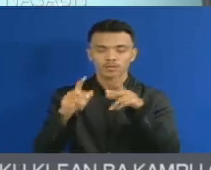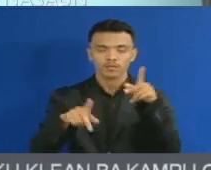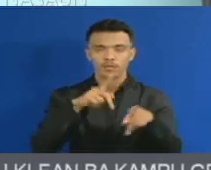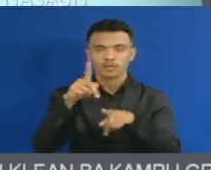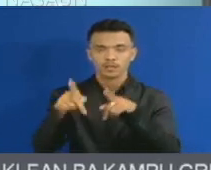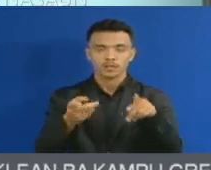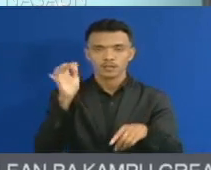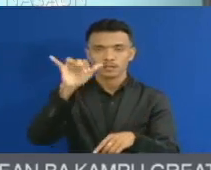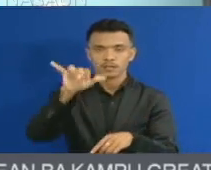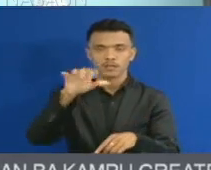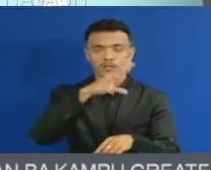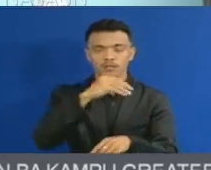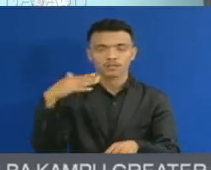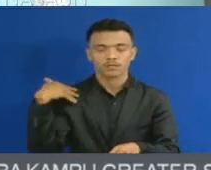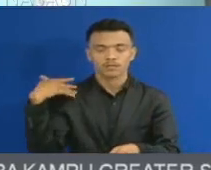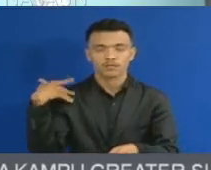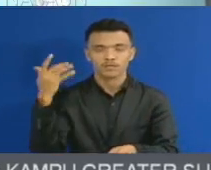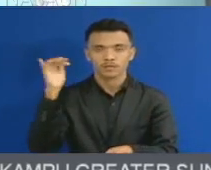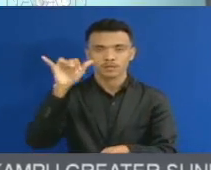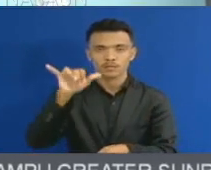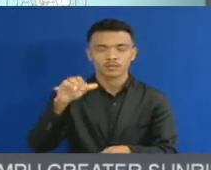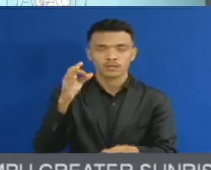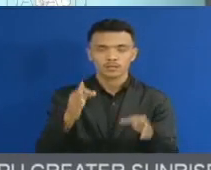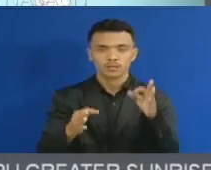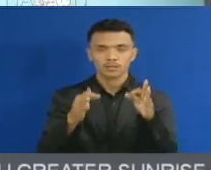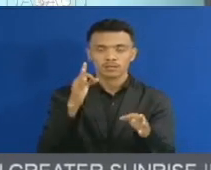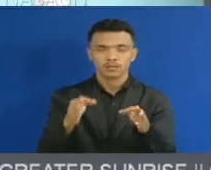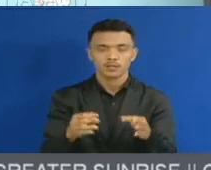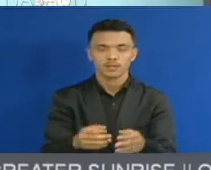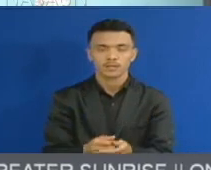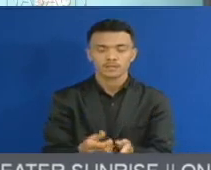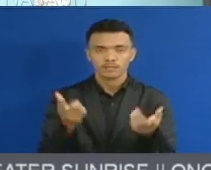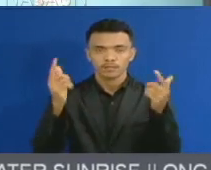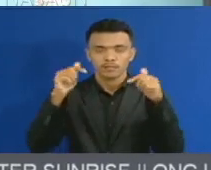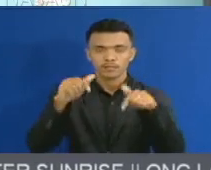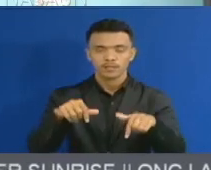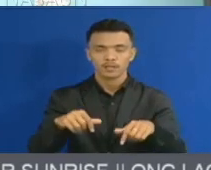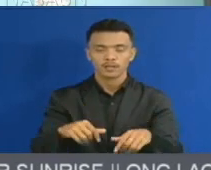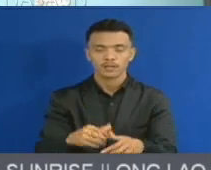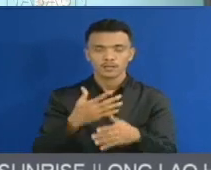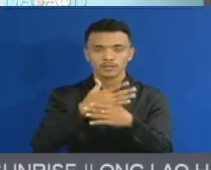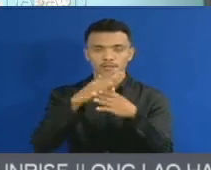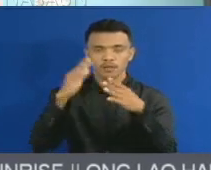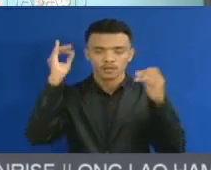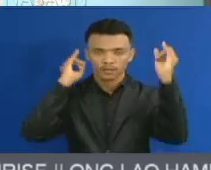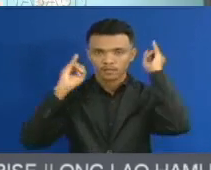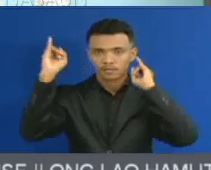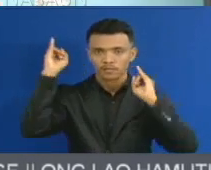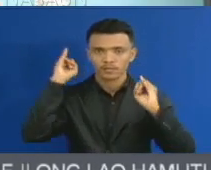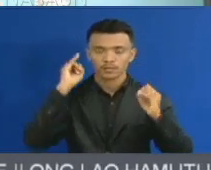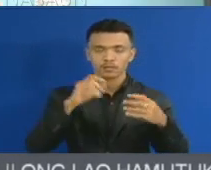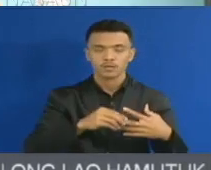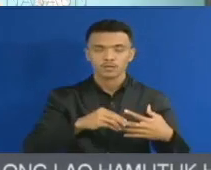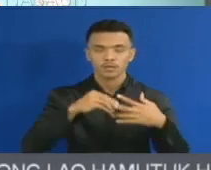ni juventuri sira tomak. Ia ne peratun ne itamai halo sensibilizasaun, partile informasaun, liliu